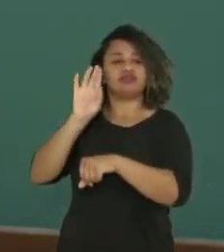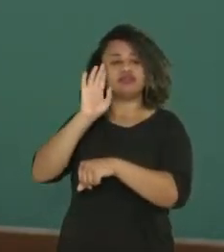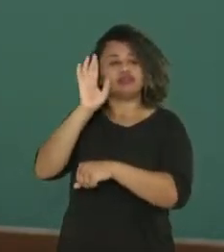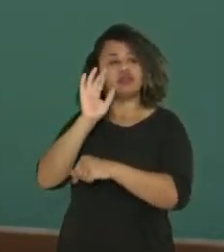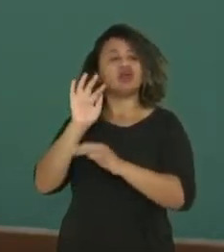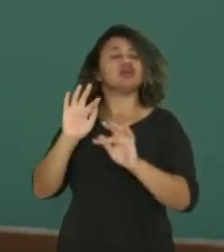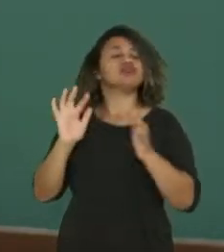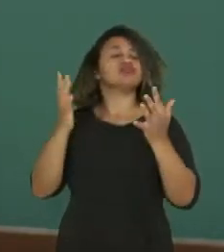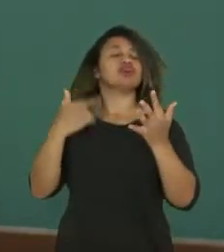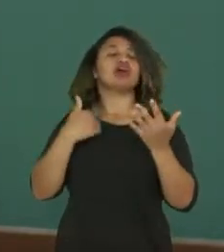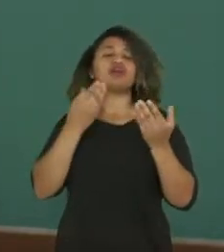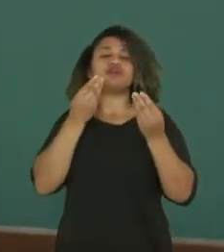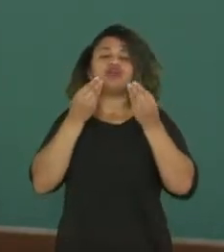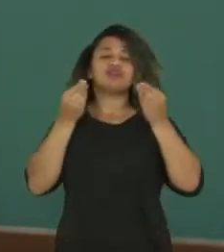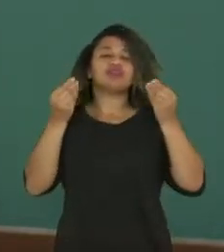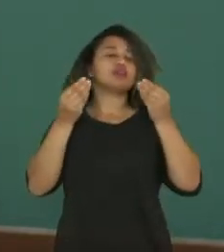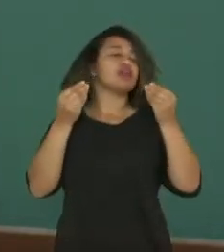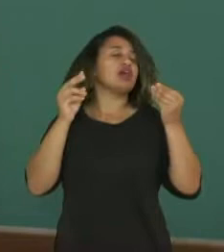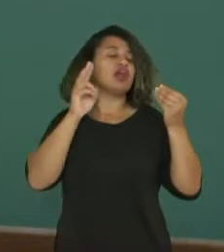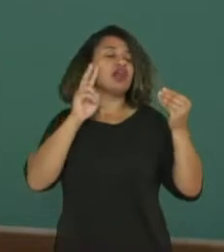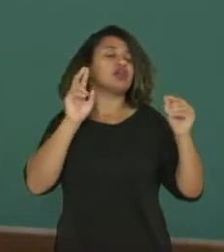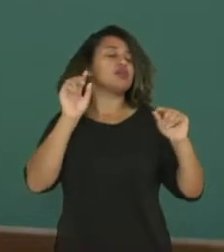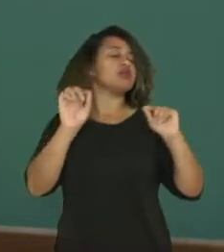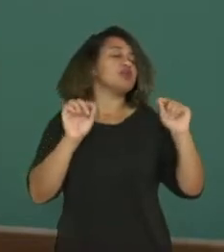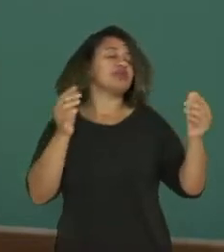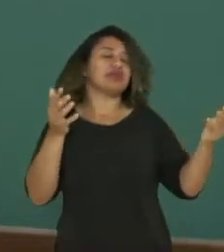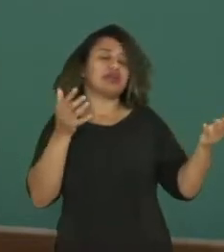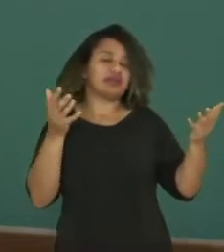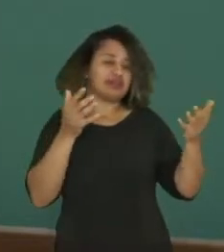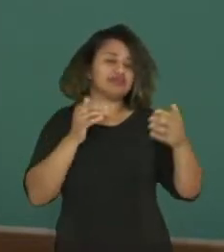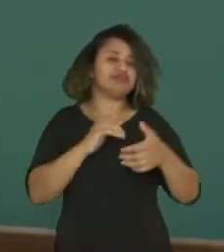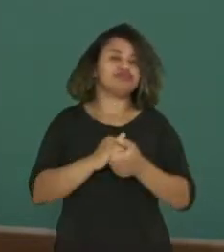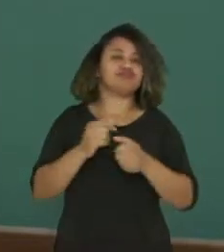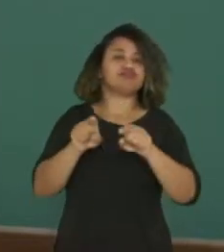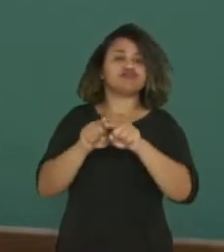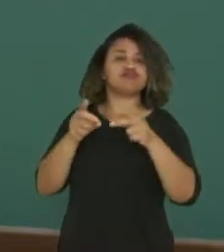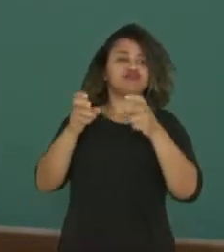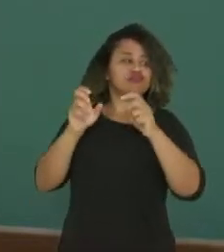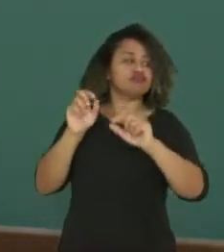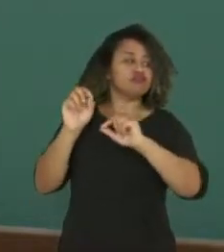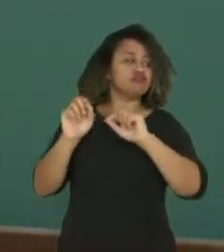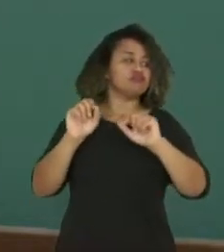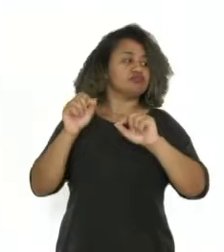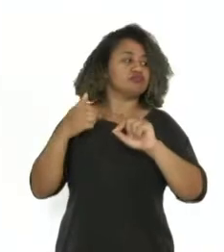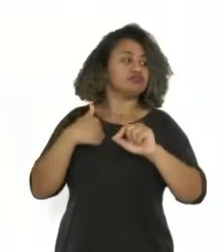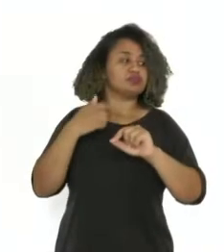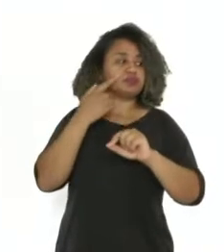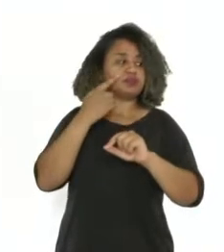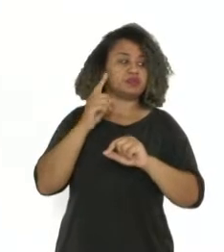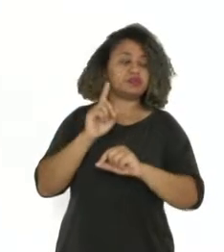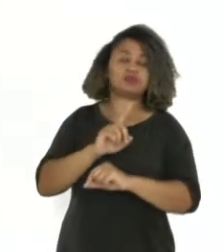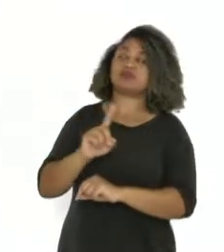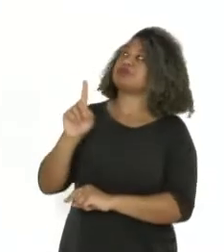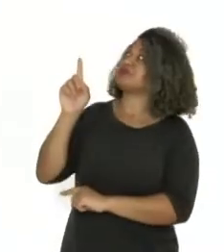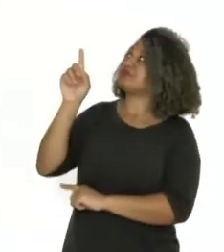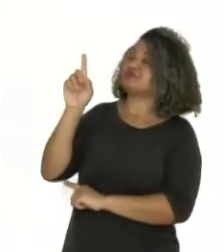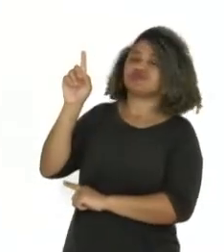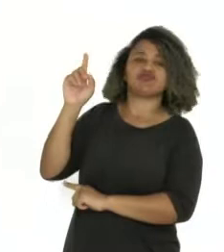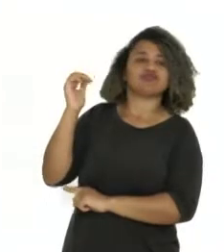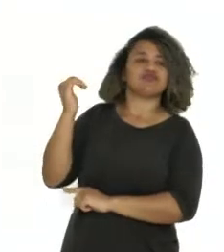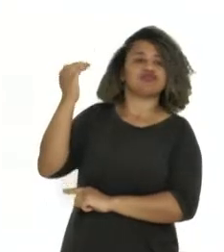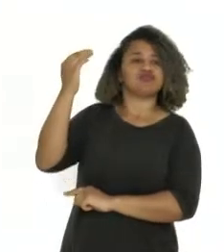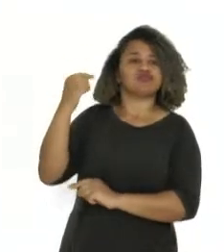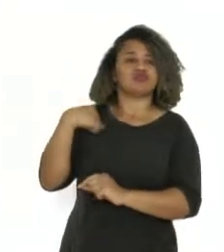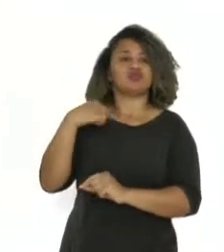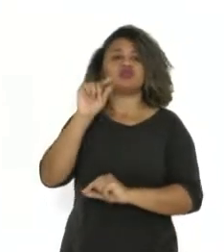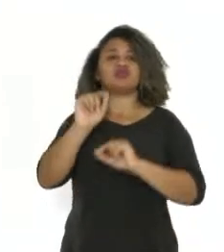Sabores. Sabores, recorda o quê, né? A gente observa ali à direita, né? As mãos